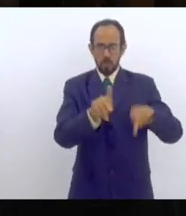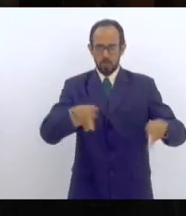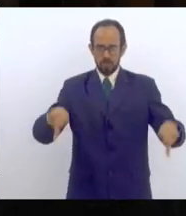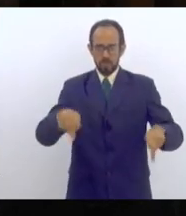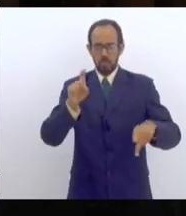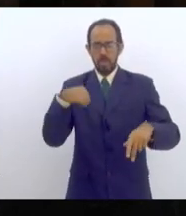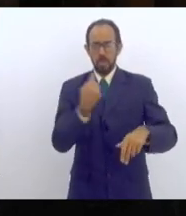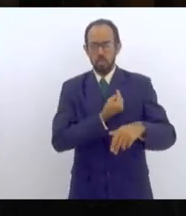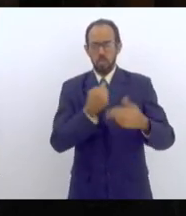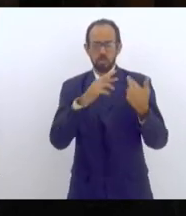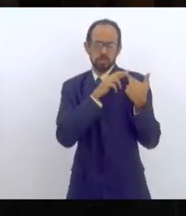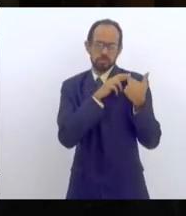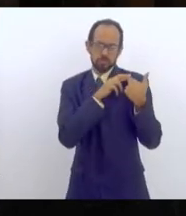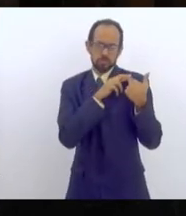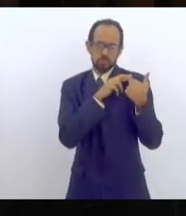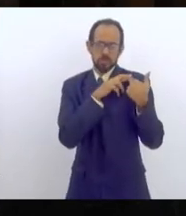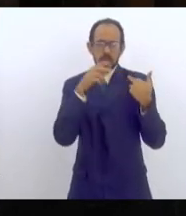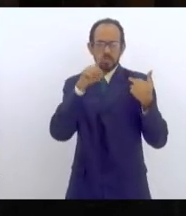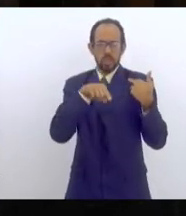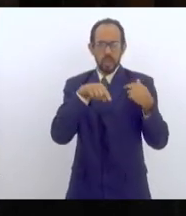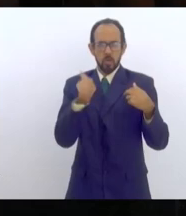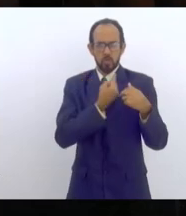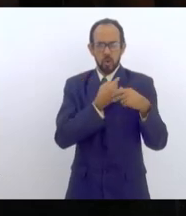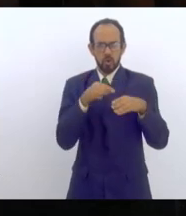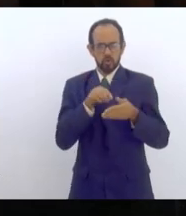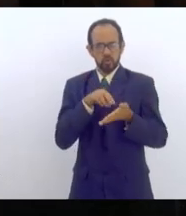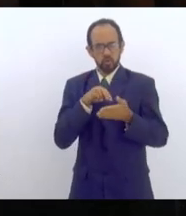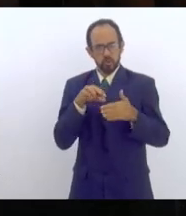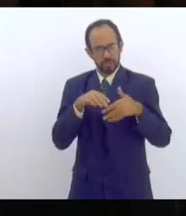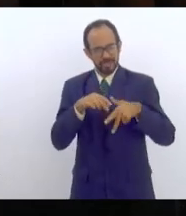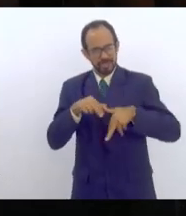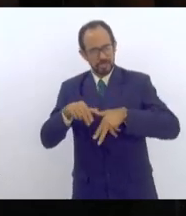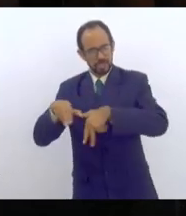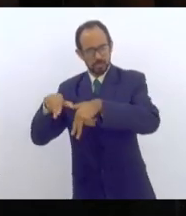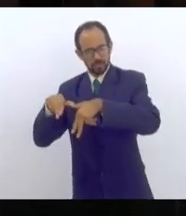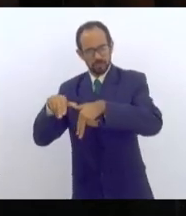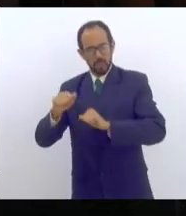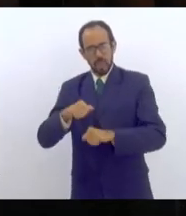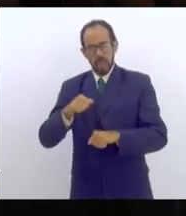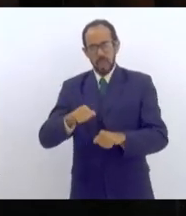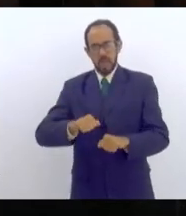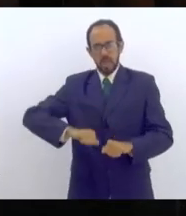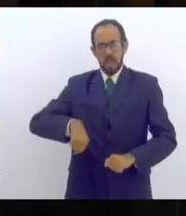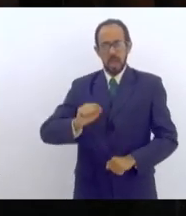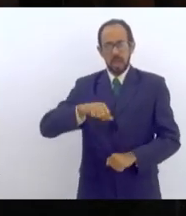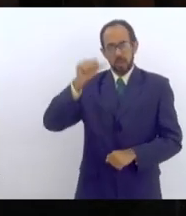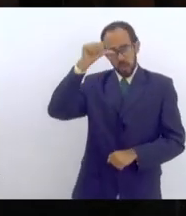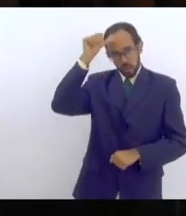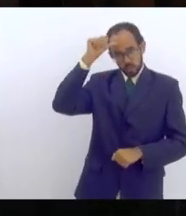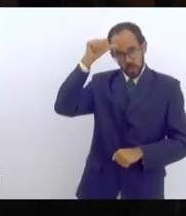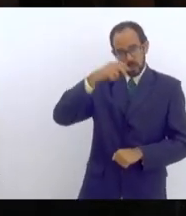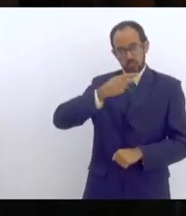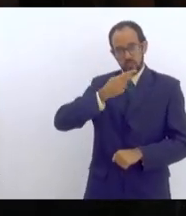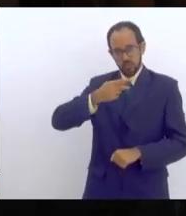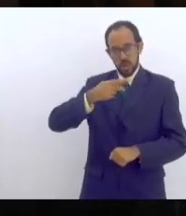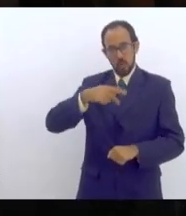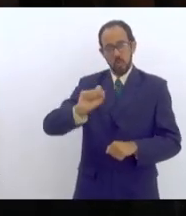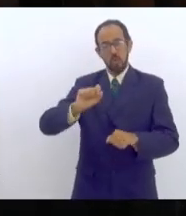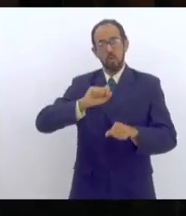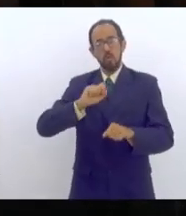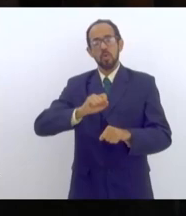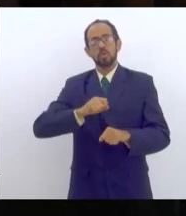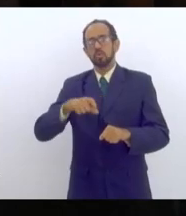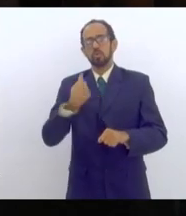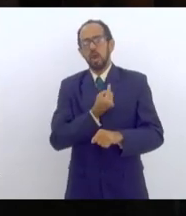o nosso guia. Reforço as palavras do governador Cláudio Castro. O governo do Estado está